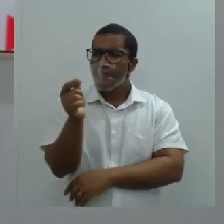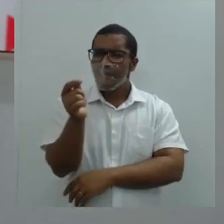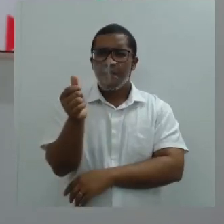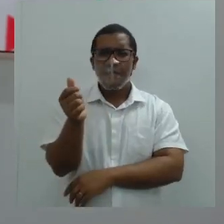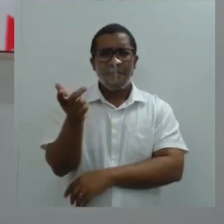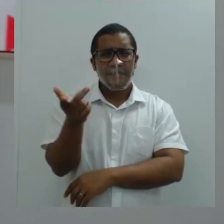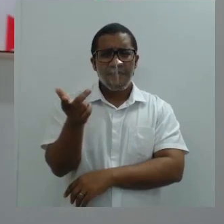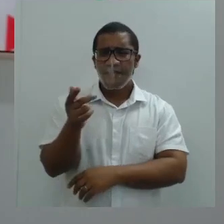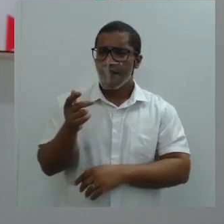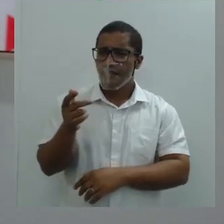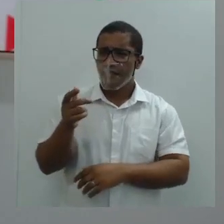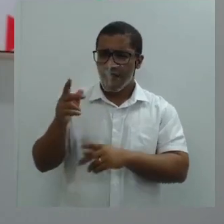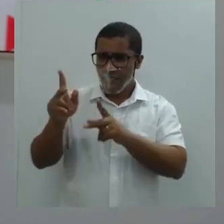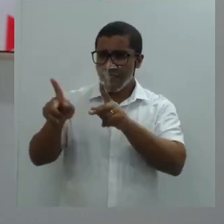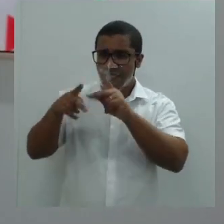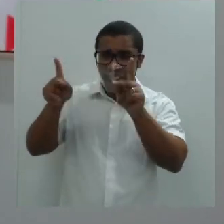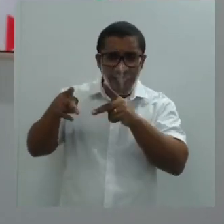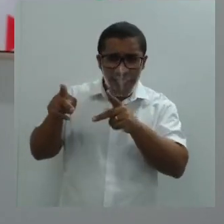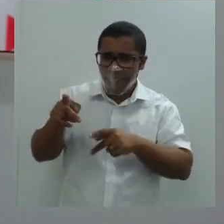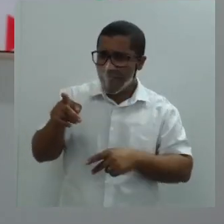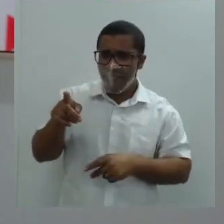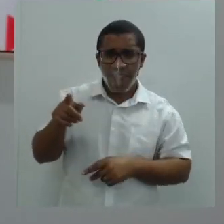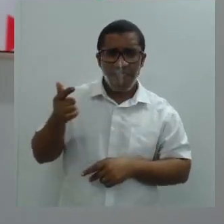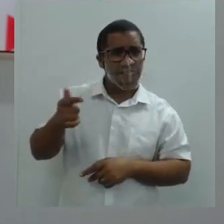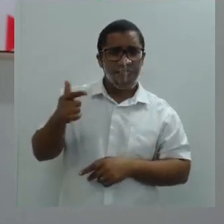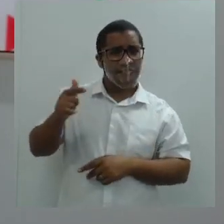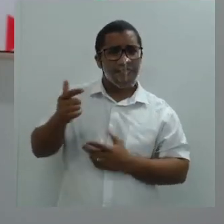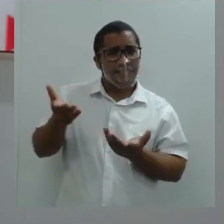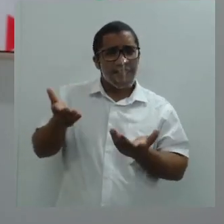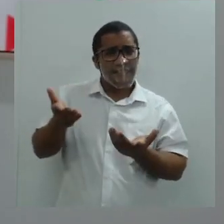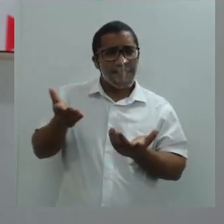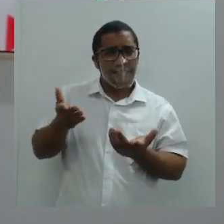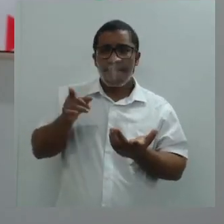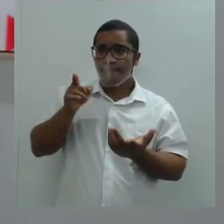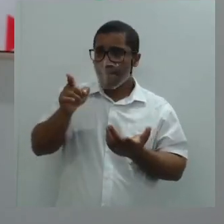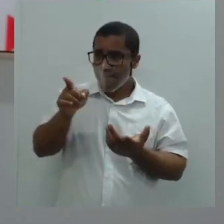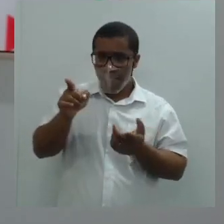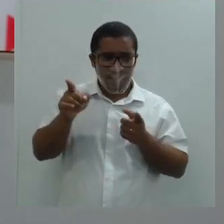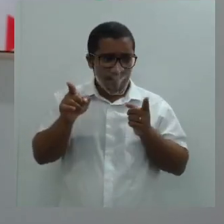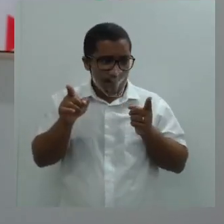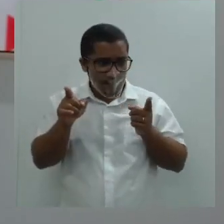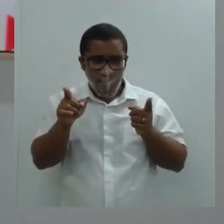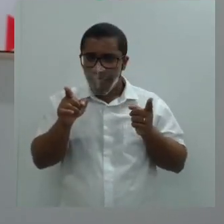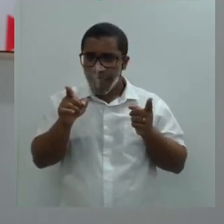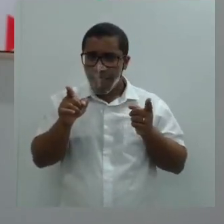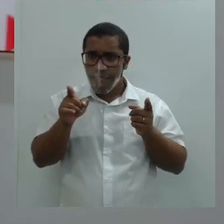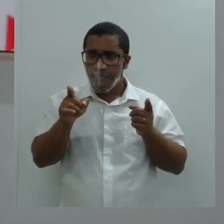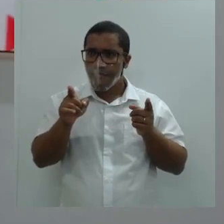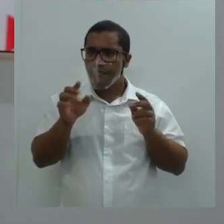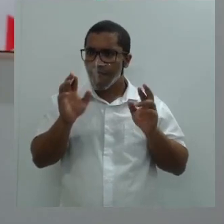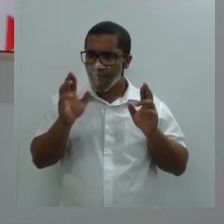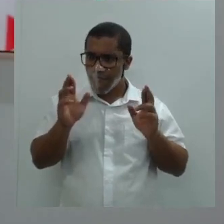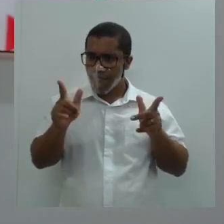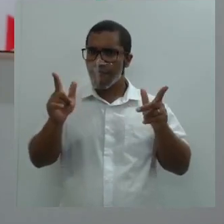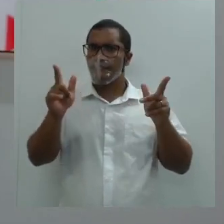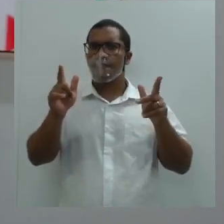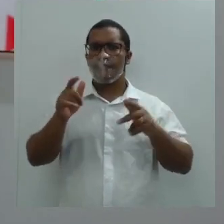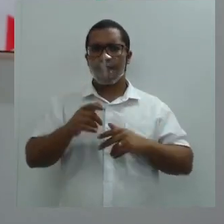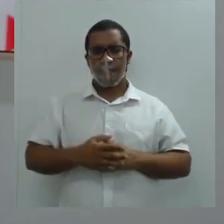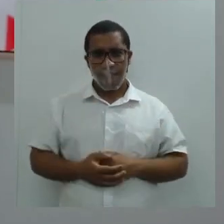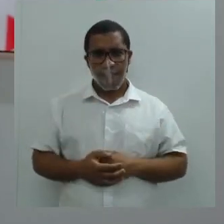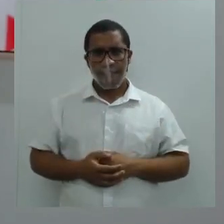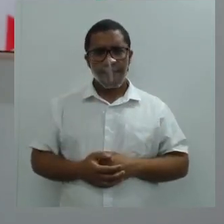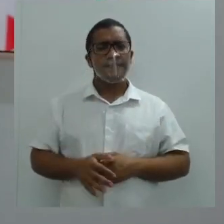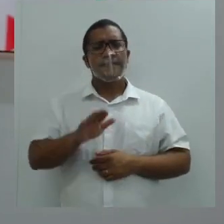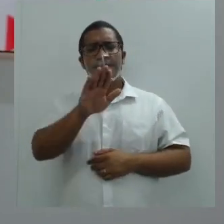a gente tem shoppings e tudo isso é diferente aos nossos olhos. Mas e